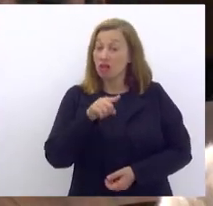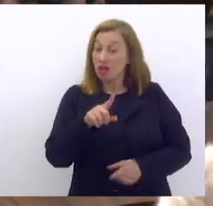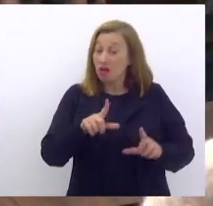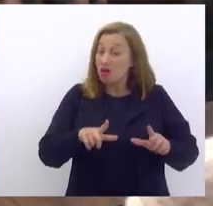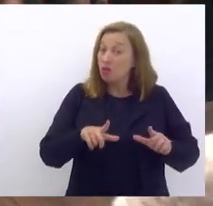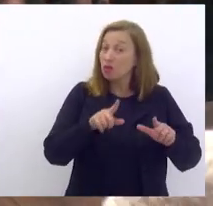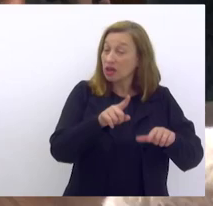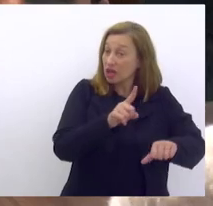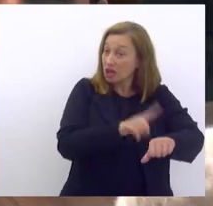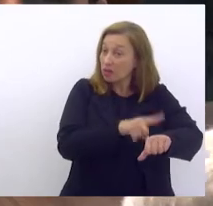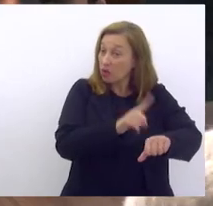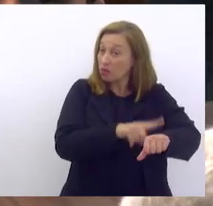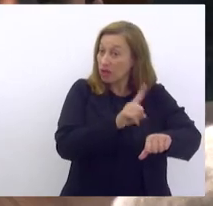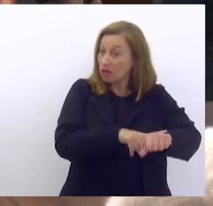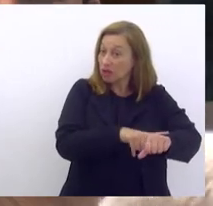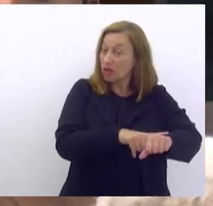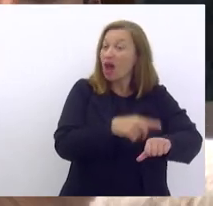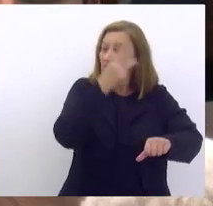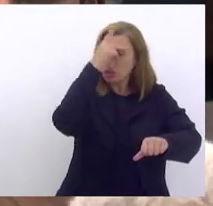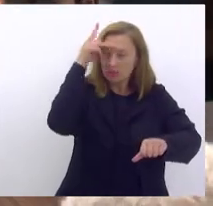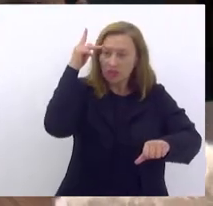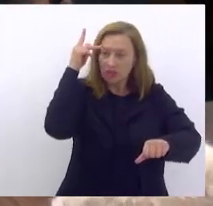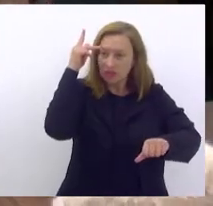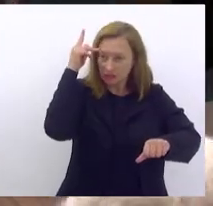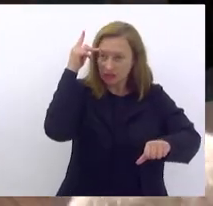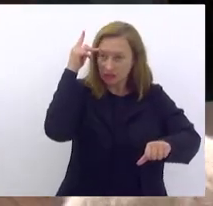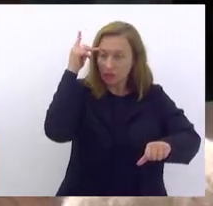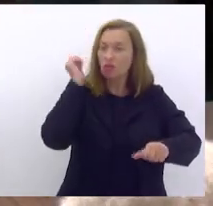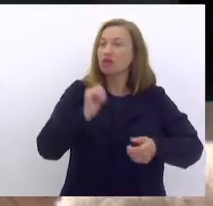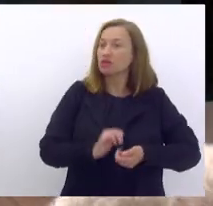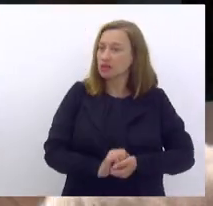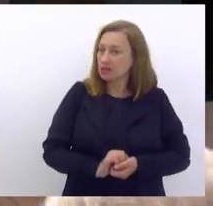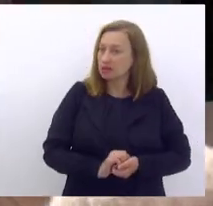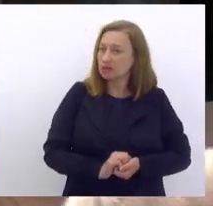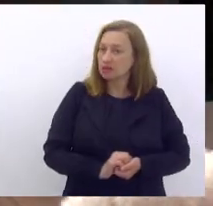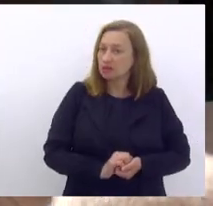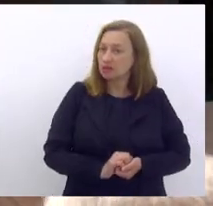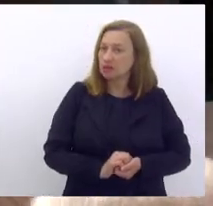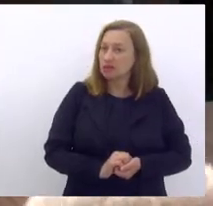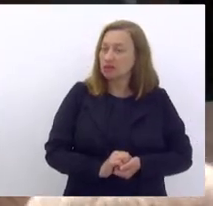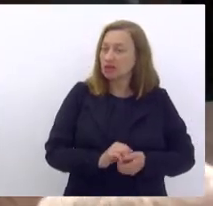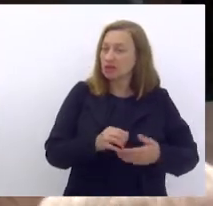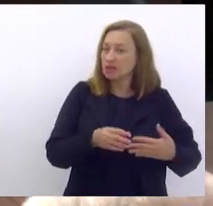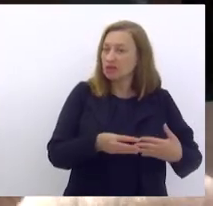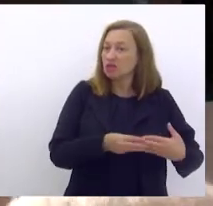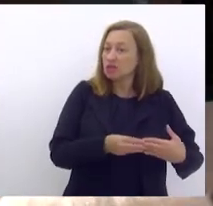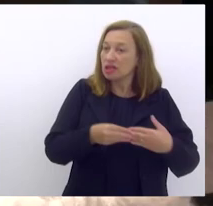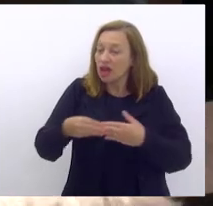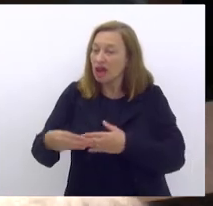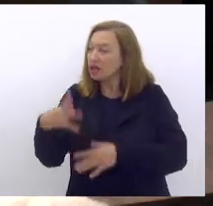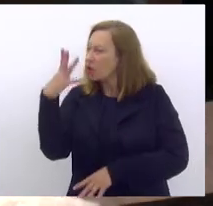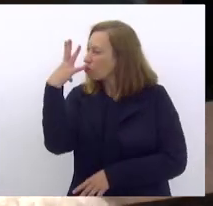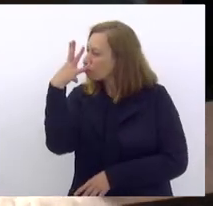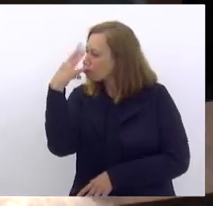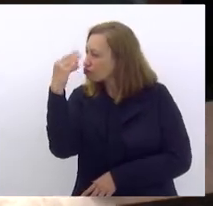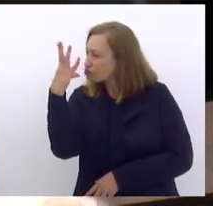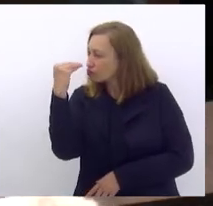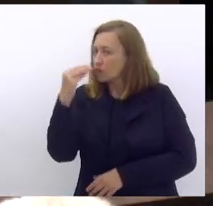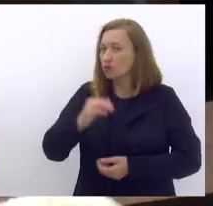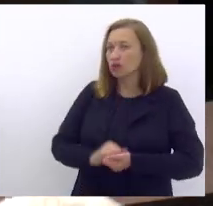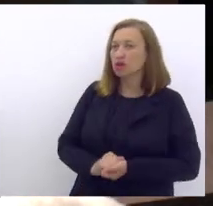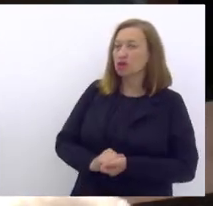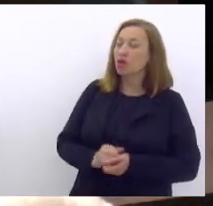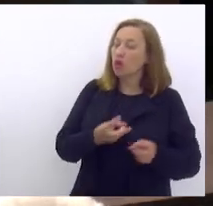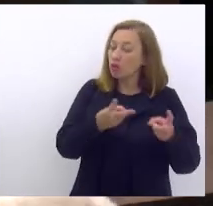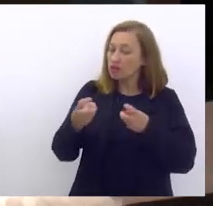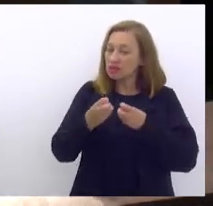de reconhecimento as pessoas que estavam sendo submetidas ao reconhecimento, observando, né, aquilo que determina